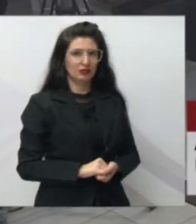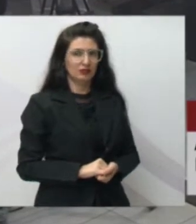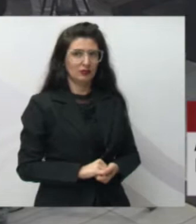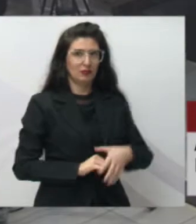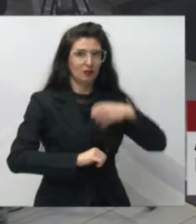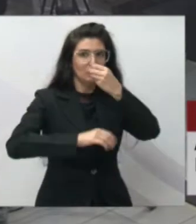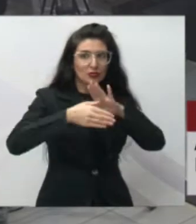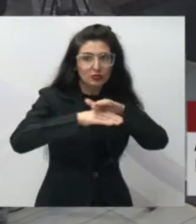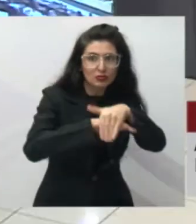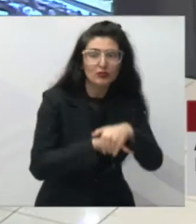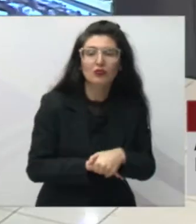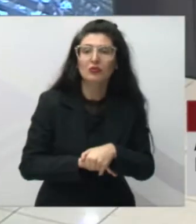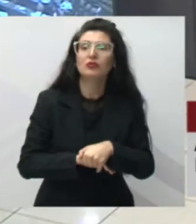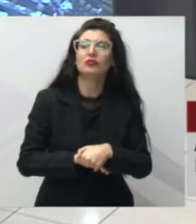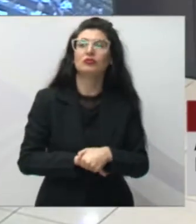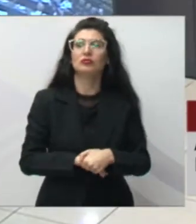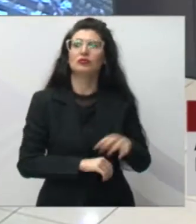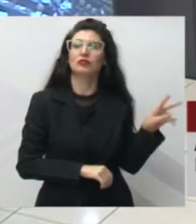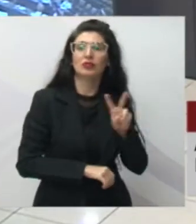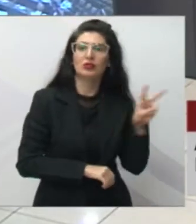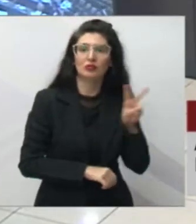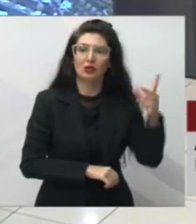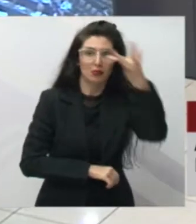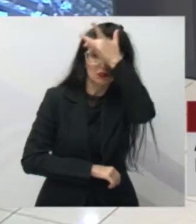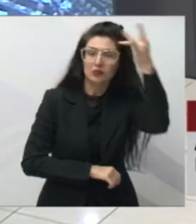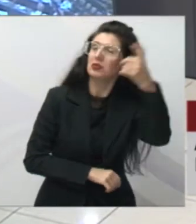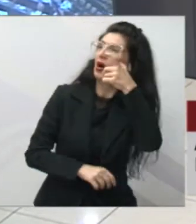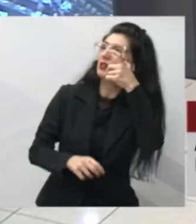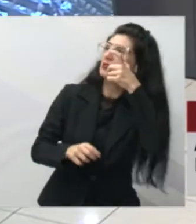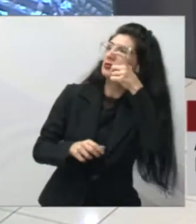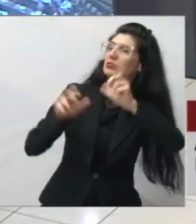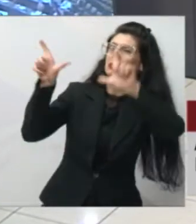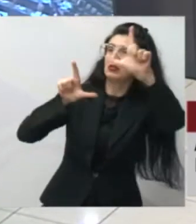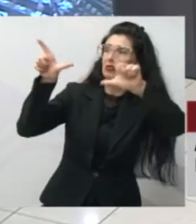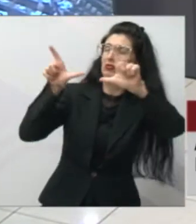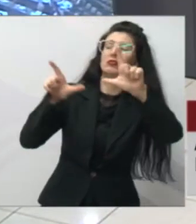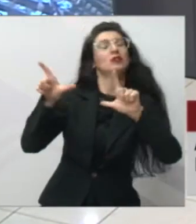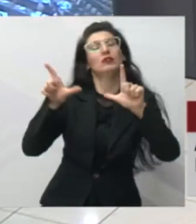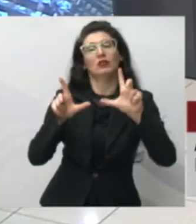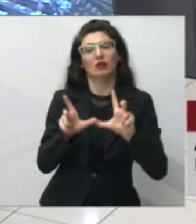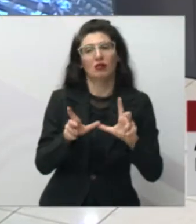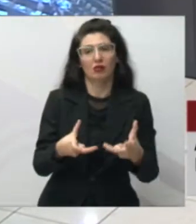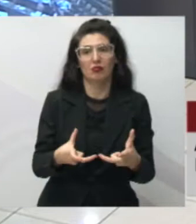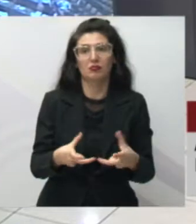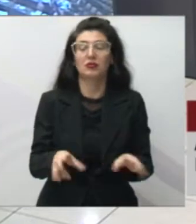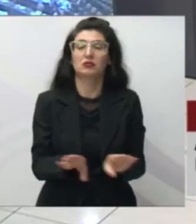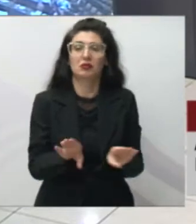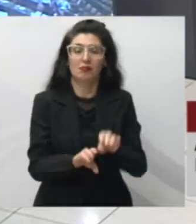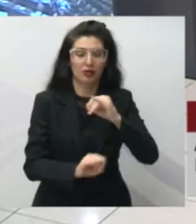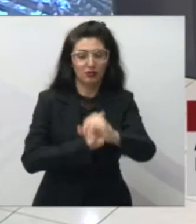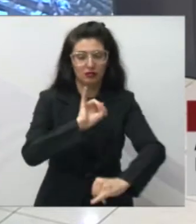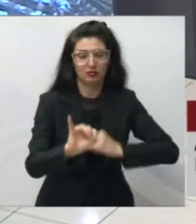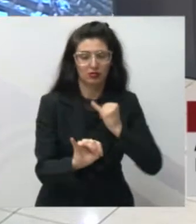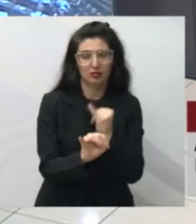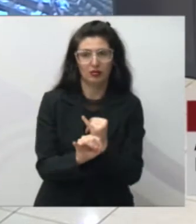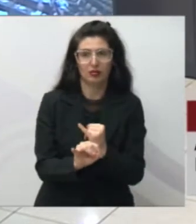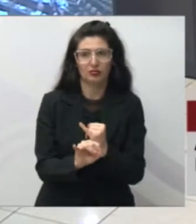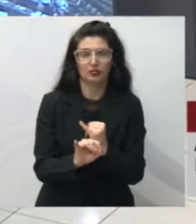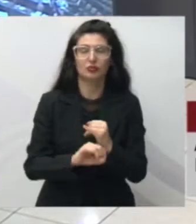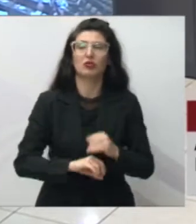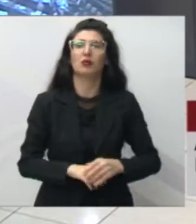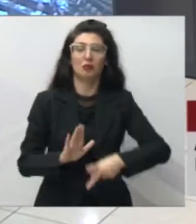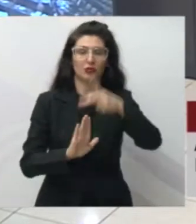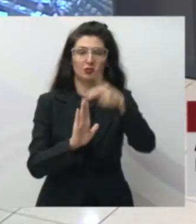Boa noite aos vereadores, boa noite aos telespectadores que nos acompanham pela TV Câmara e pela internet. O projeto